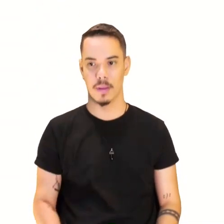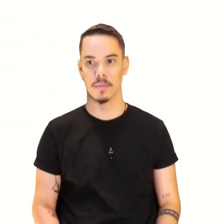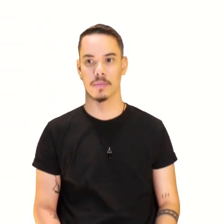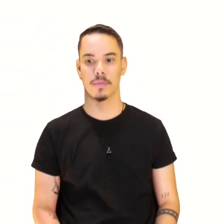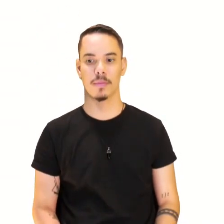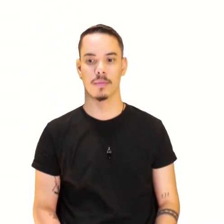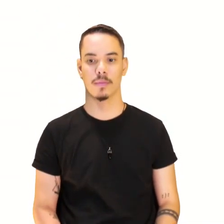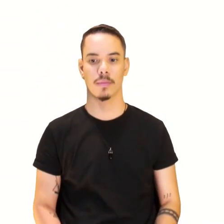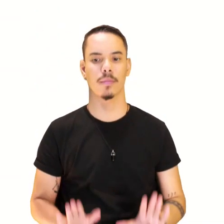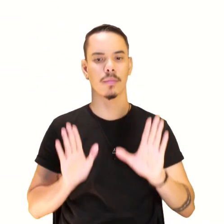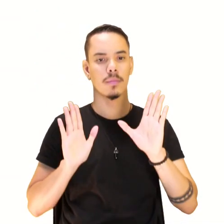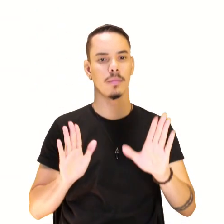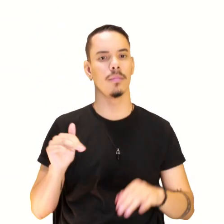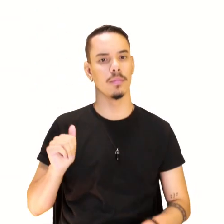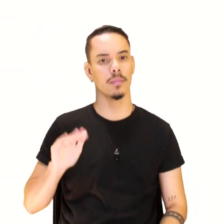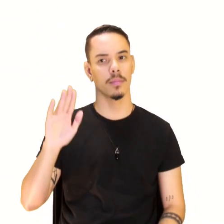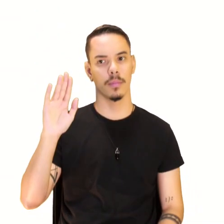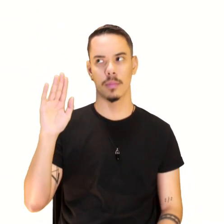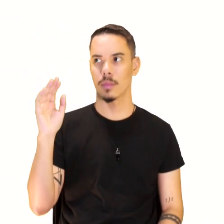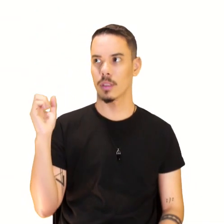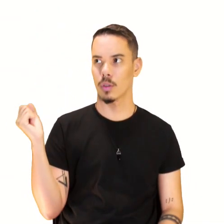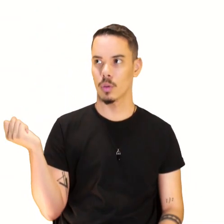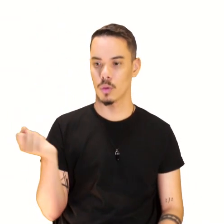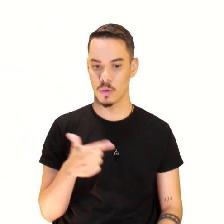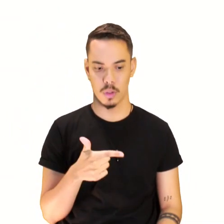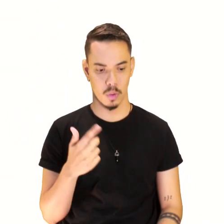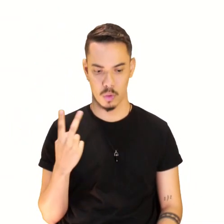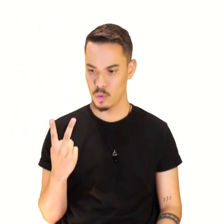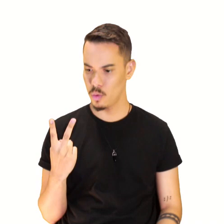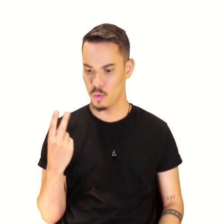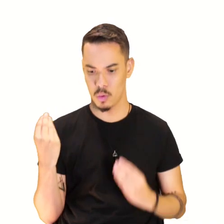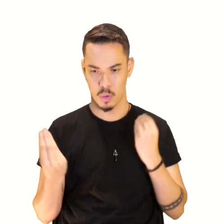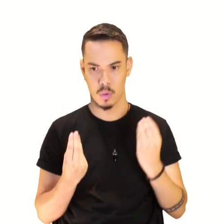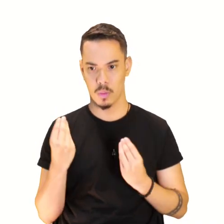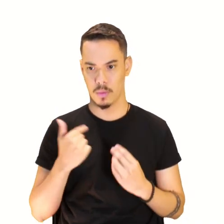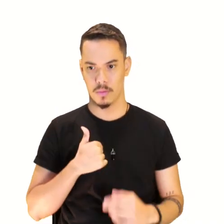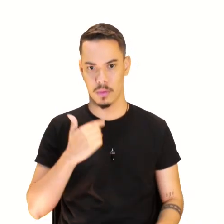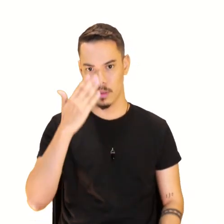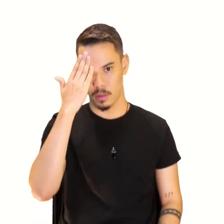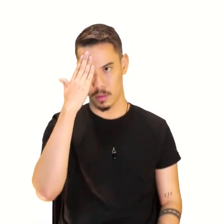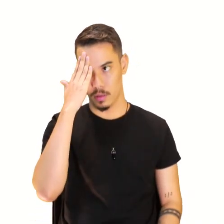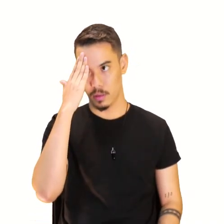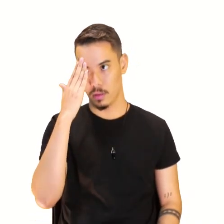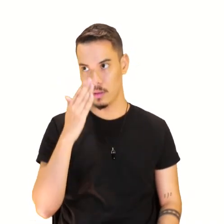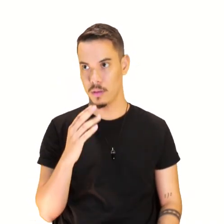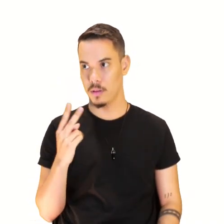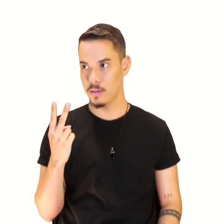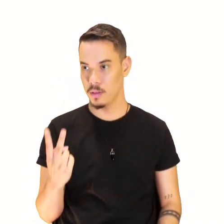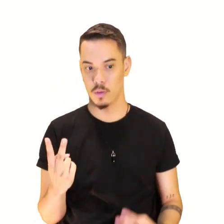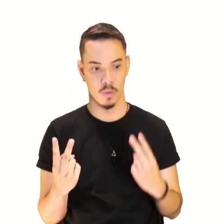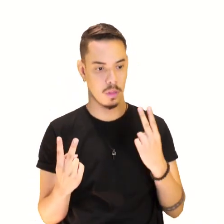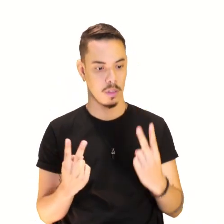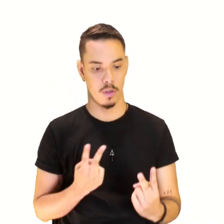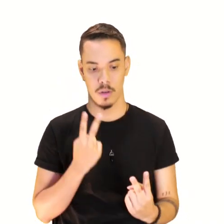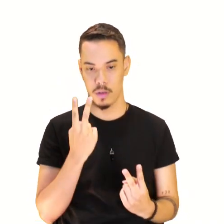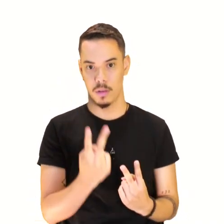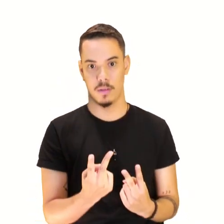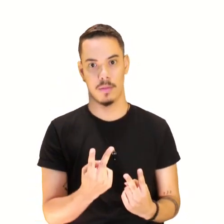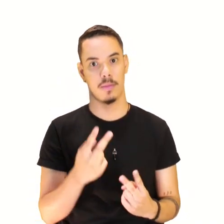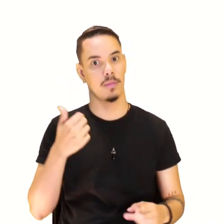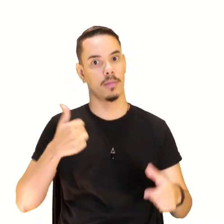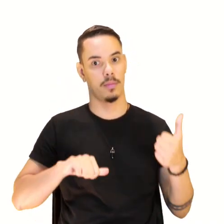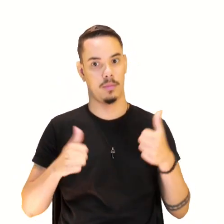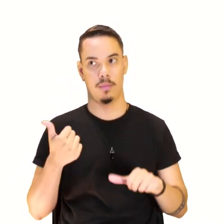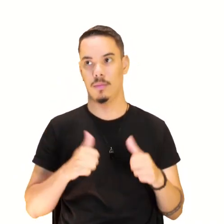mais de duas grandezas como é que eu vou olhar se é direto ou se é inversa Mas aí você vai olhar de duas em duas análise é de duas